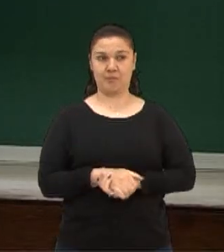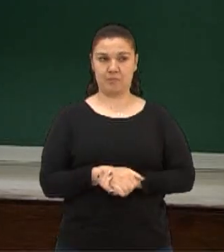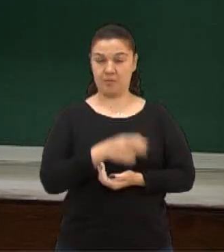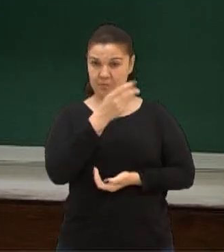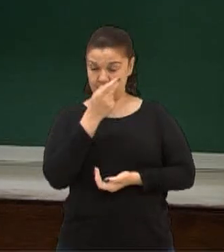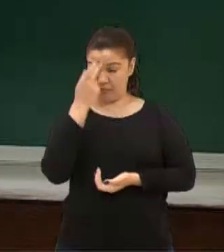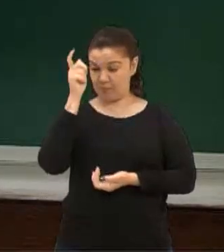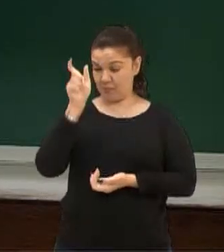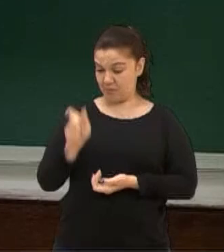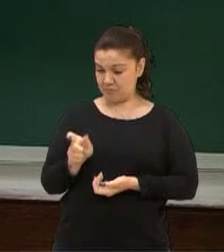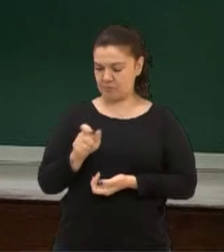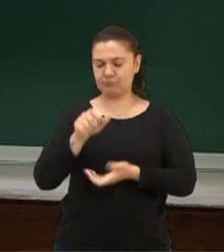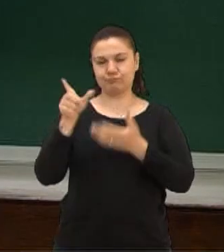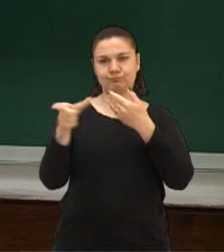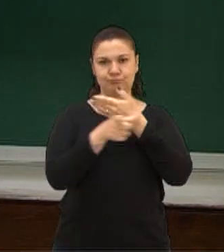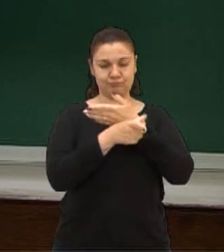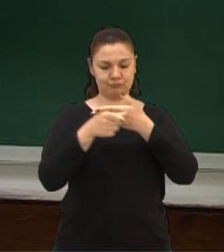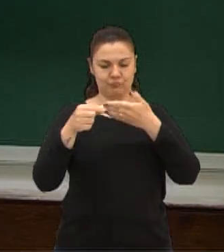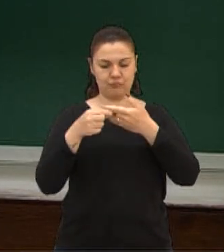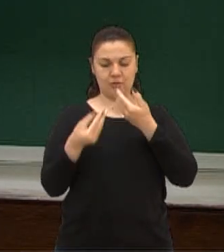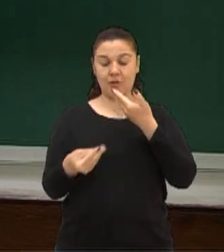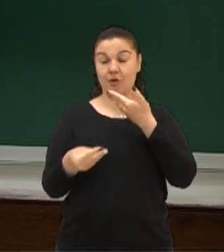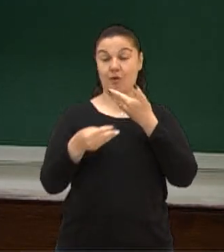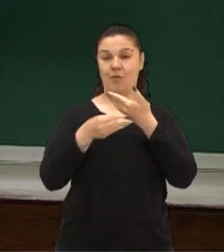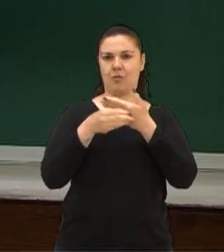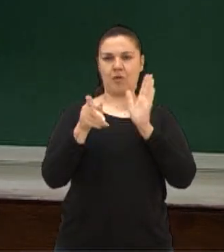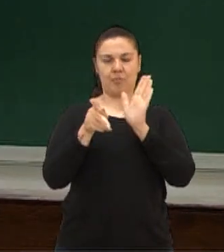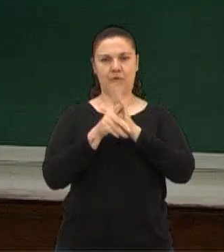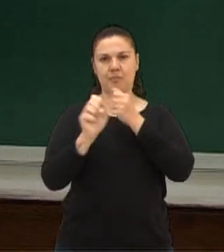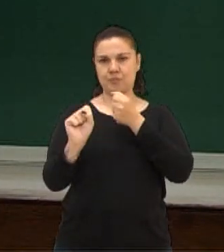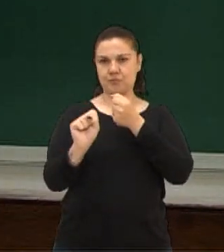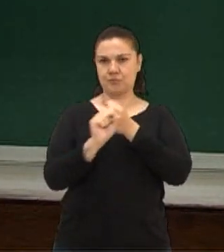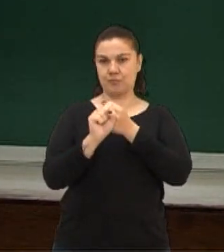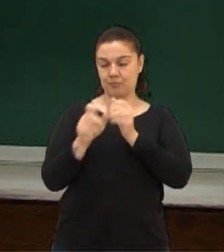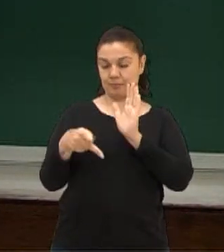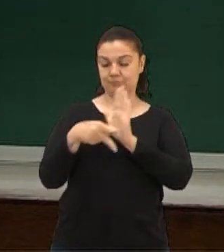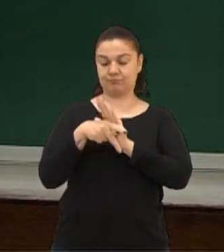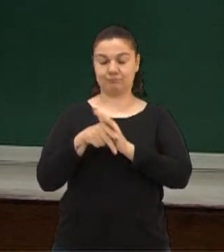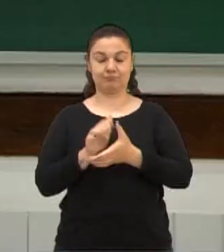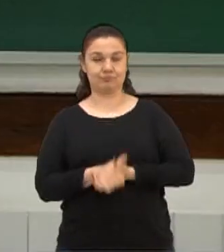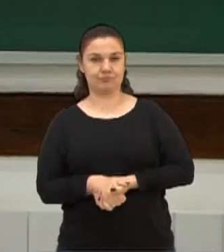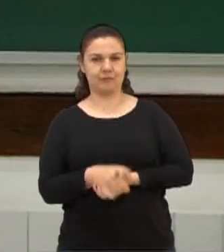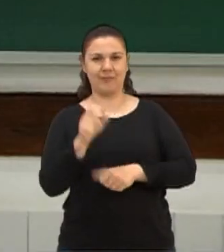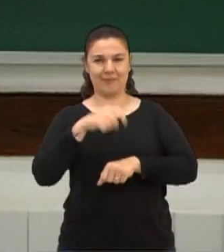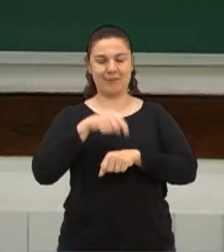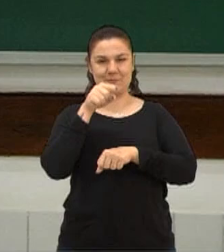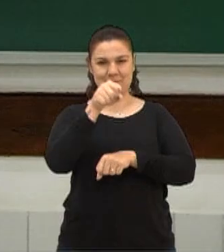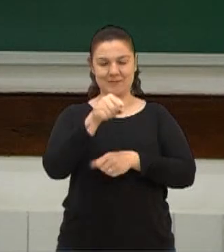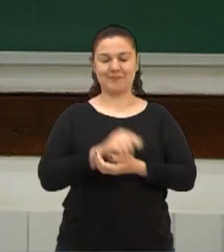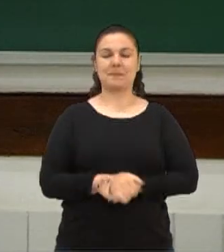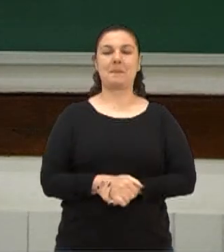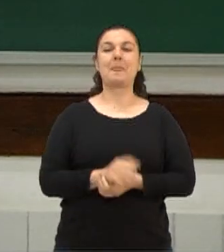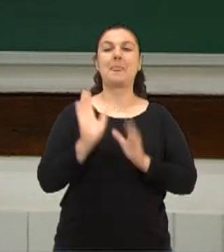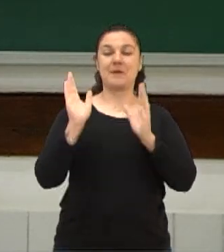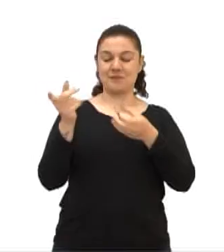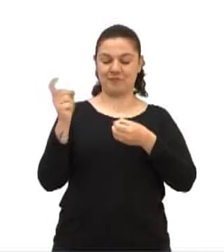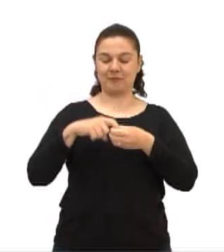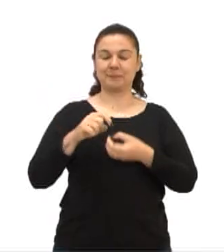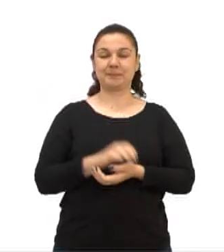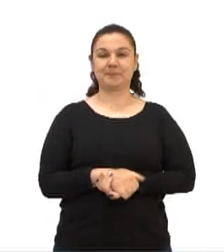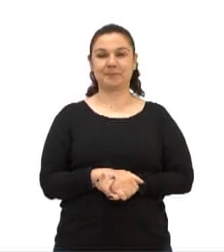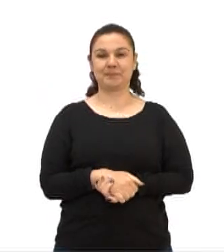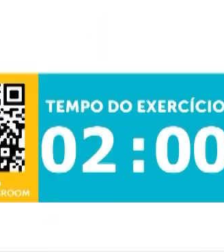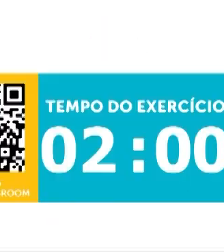do autor quando ele dá essa característica de substantivo próprio? Vou dar um tempo para você fazer isso e eu já volto.